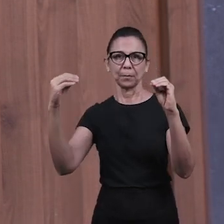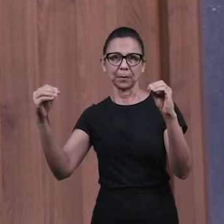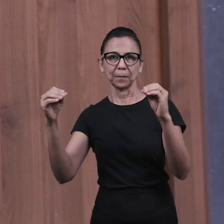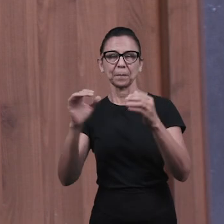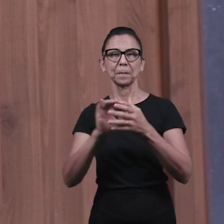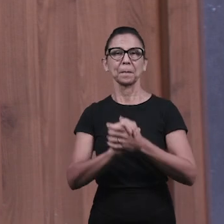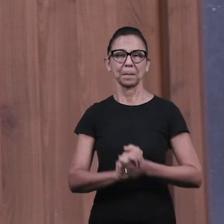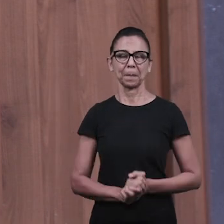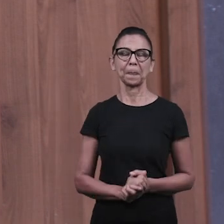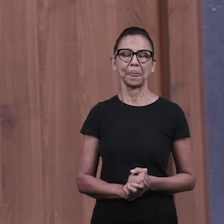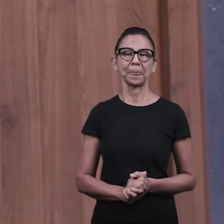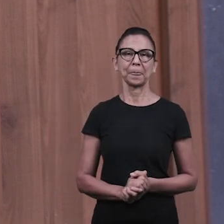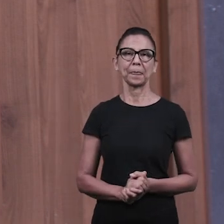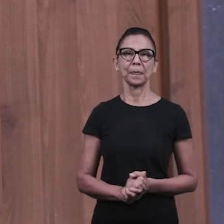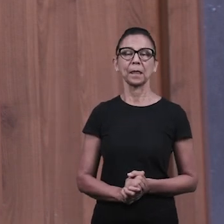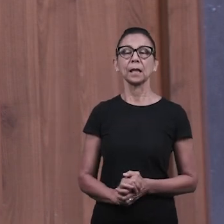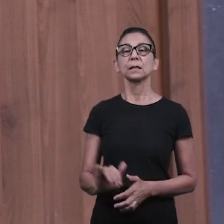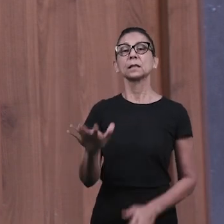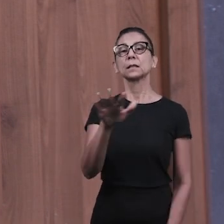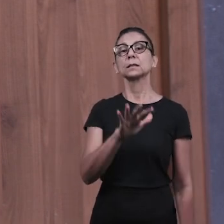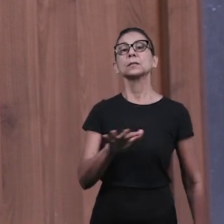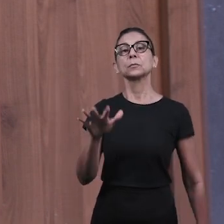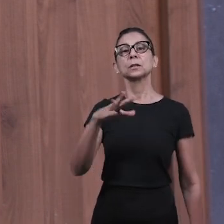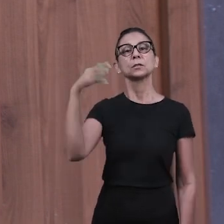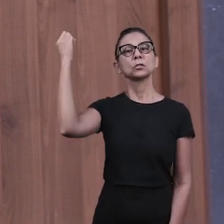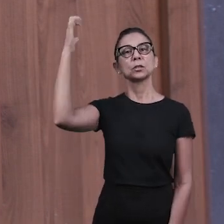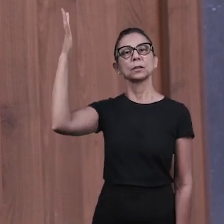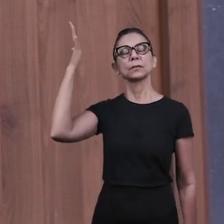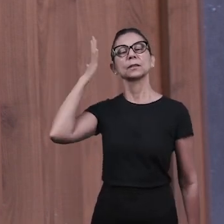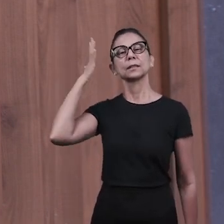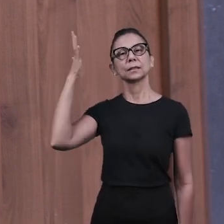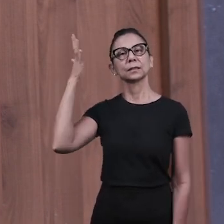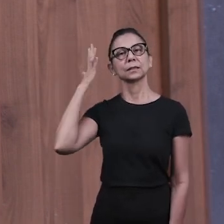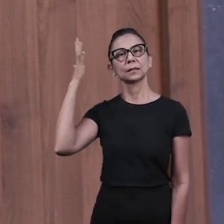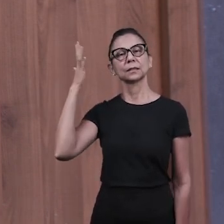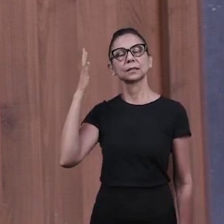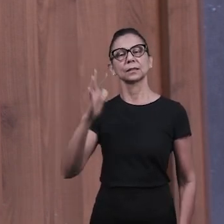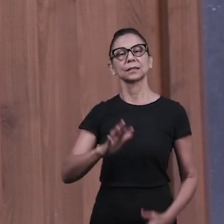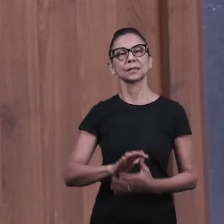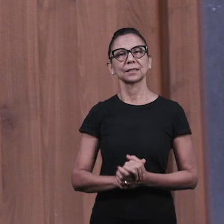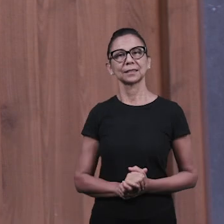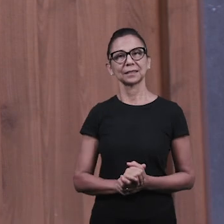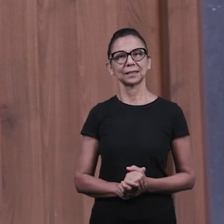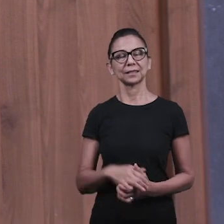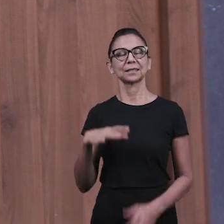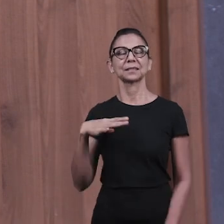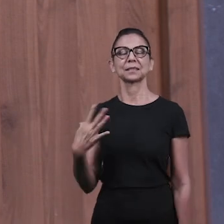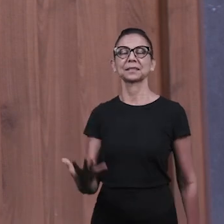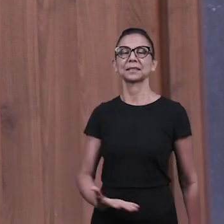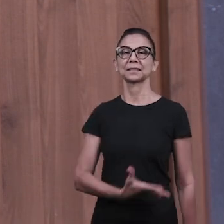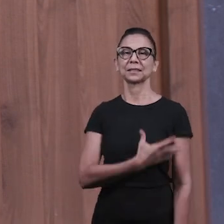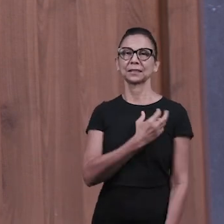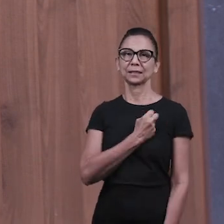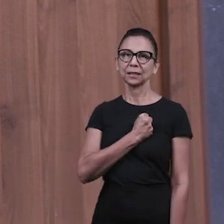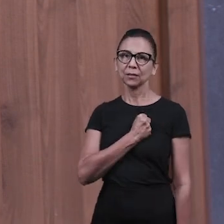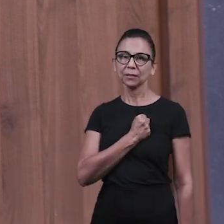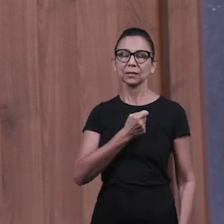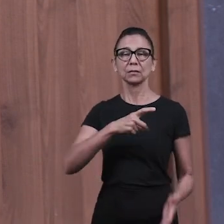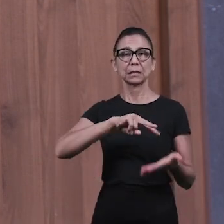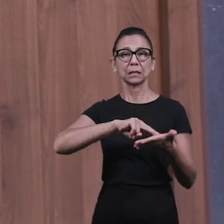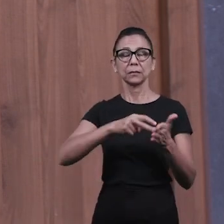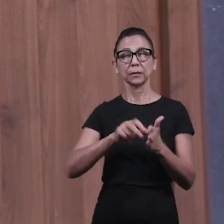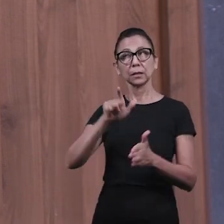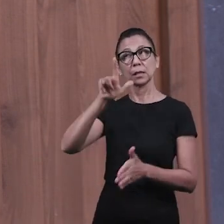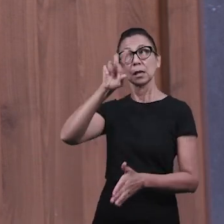da presença do Espírito Santo, nesse ambiente há revelação. E ali o Senhor opera então salvação. Por